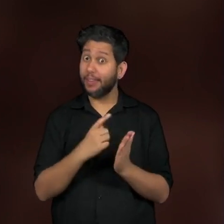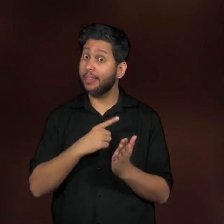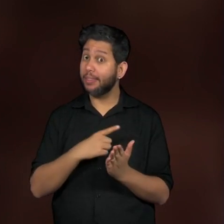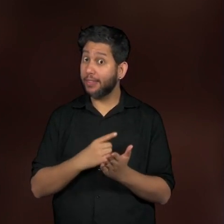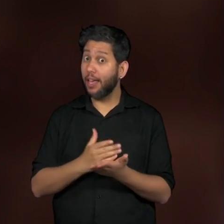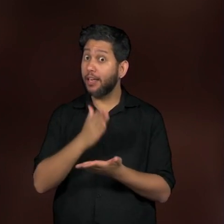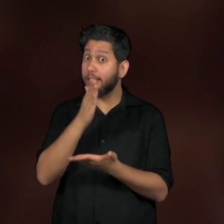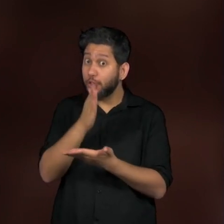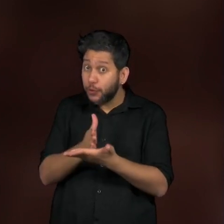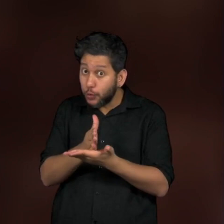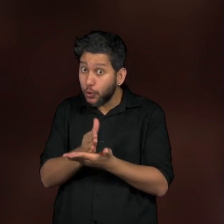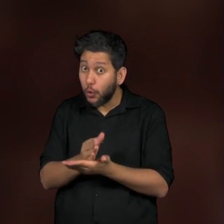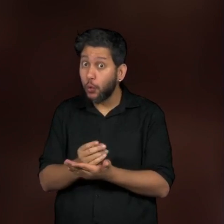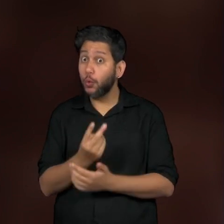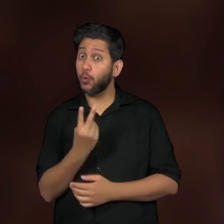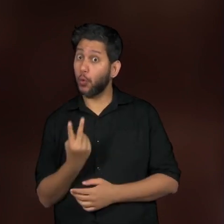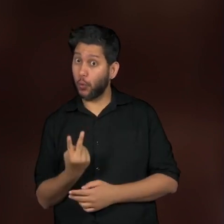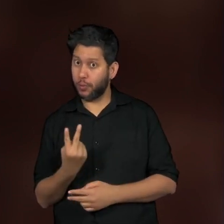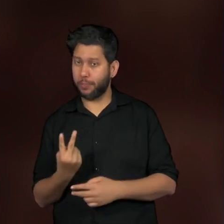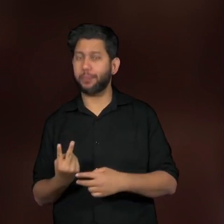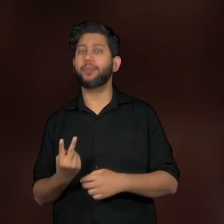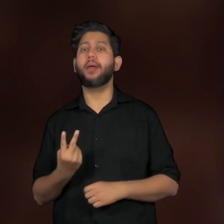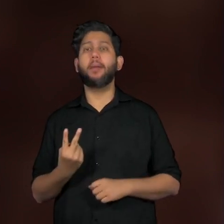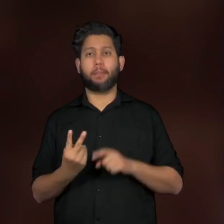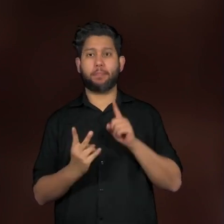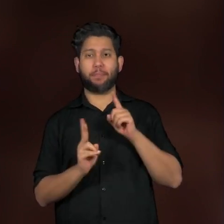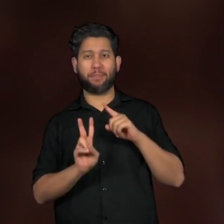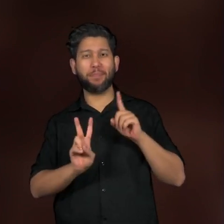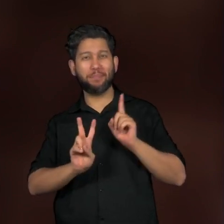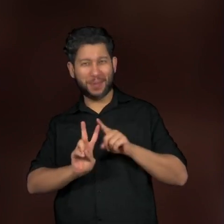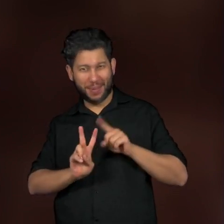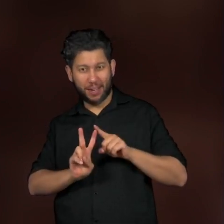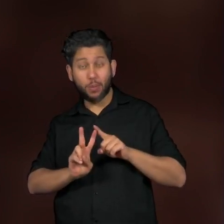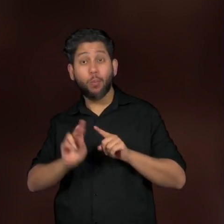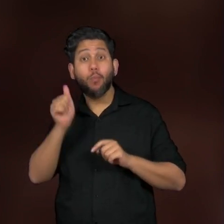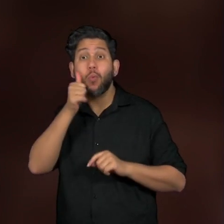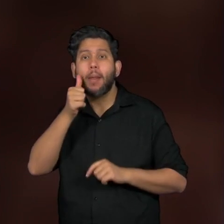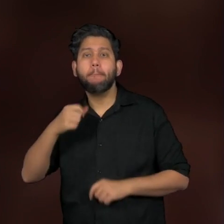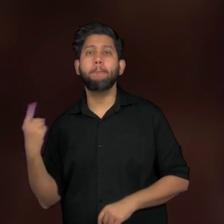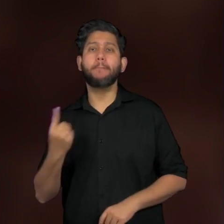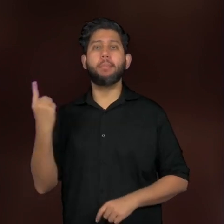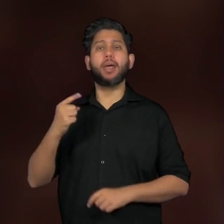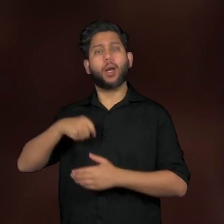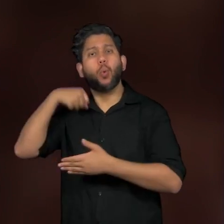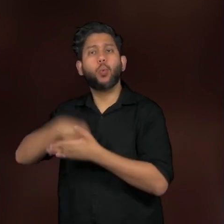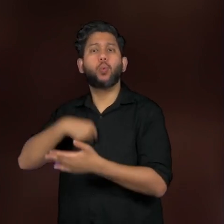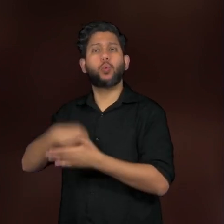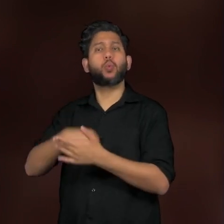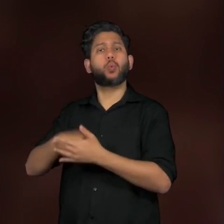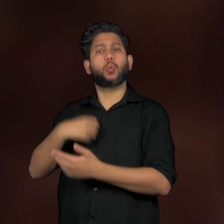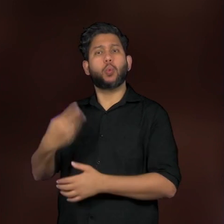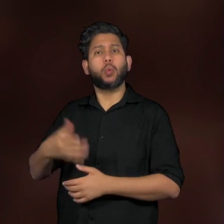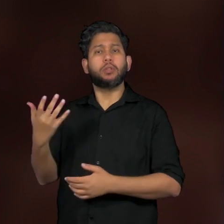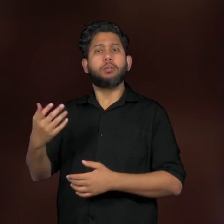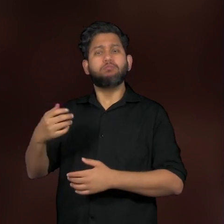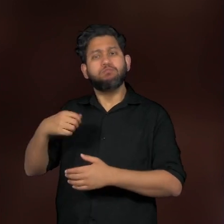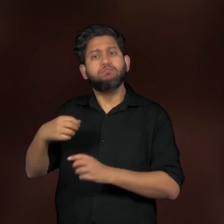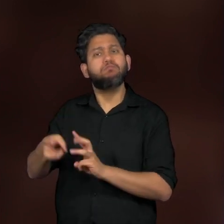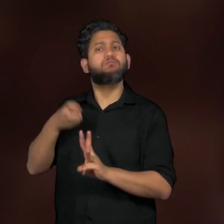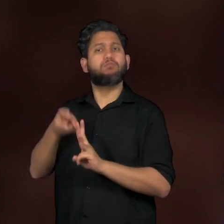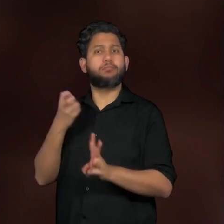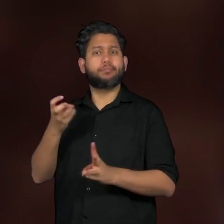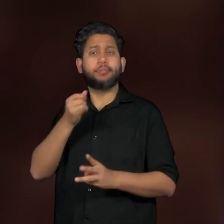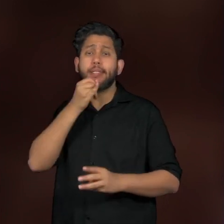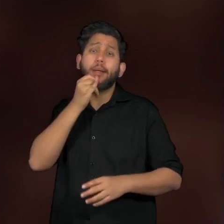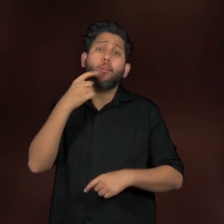partes. Na primeira, uma reverência às pioneiras da luta indígena. Algumas abriram espaço na política, como